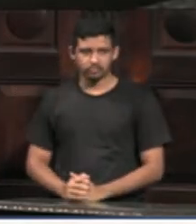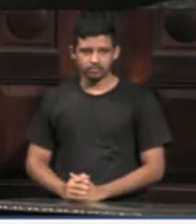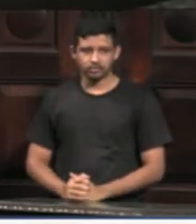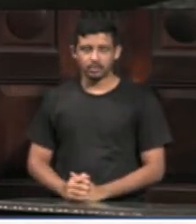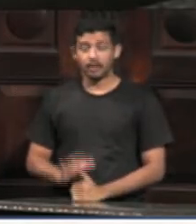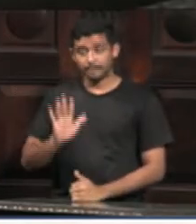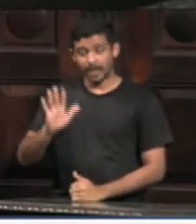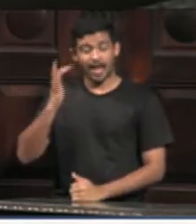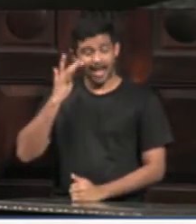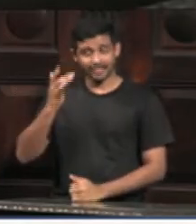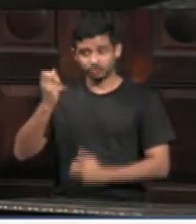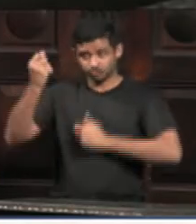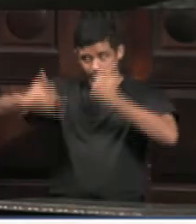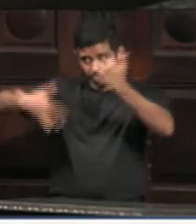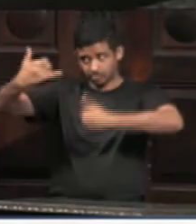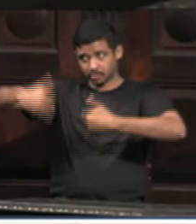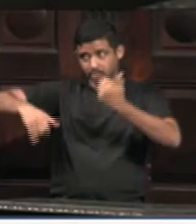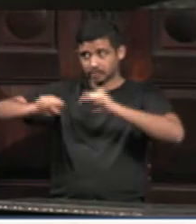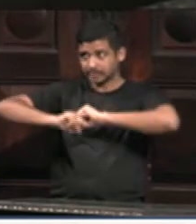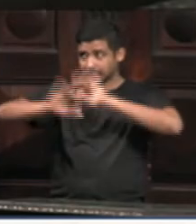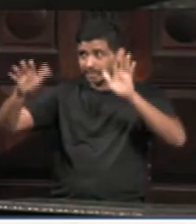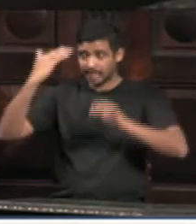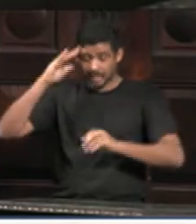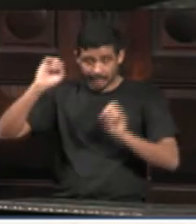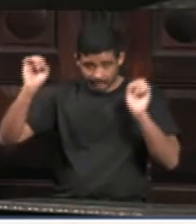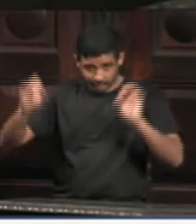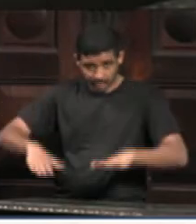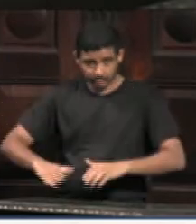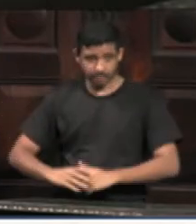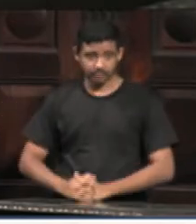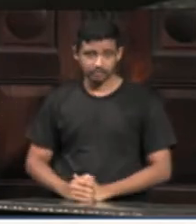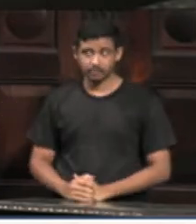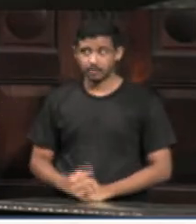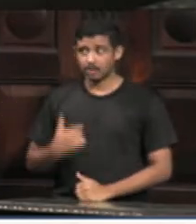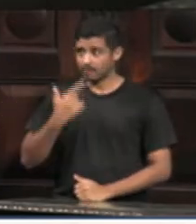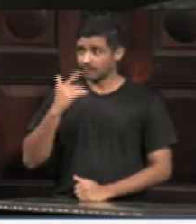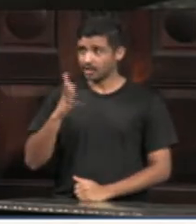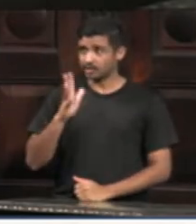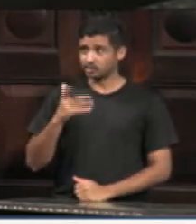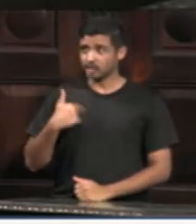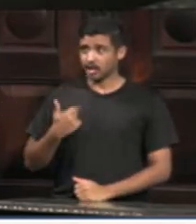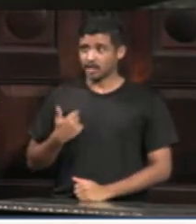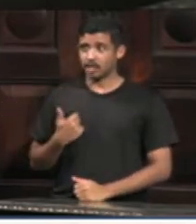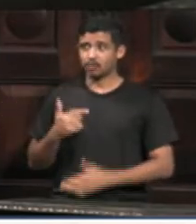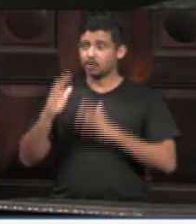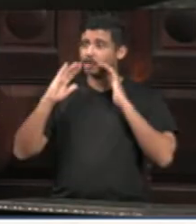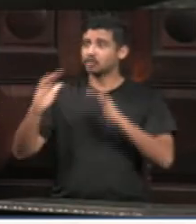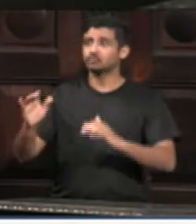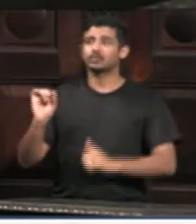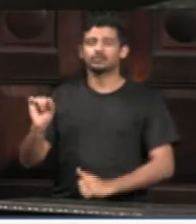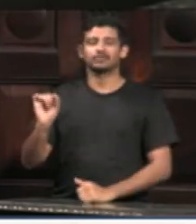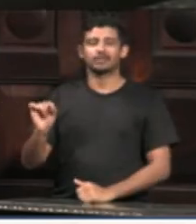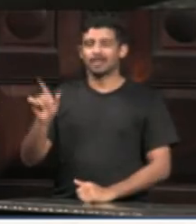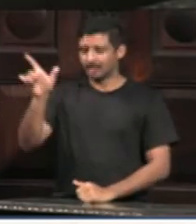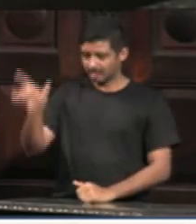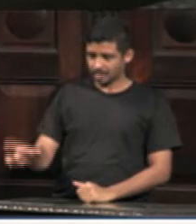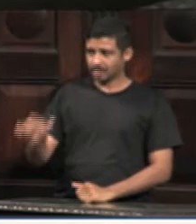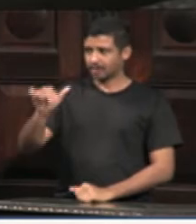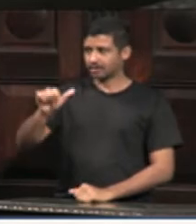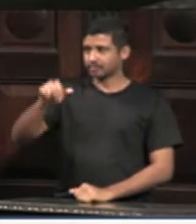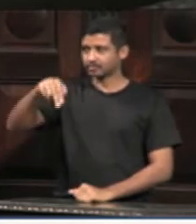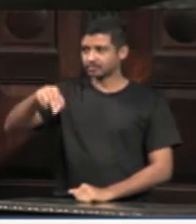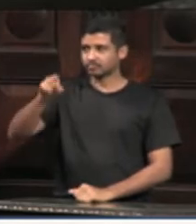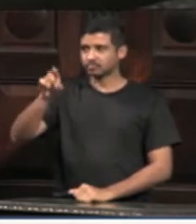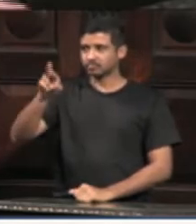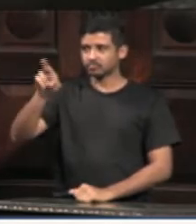sendo entendida e faz parte do processo. Já disse aqui, meu profundo respeito ao deputado André Siciliano, que legitimamente